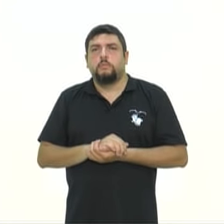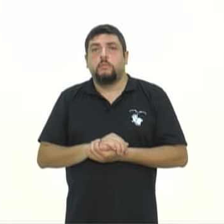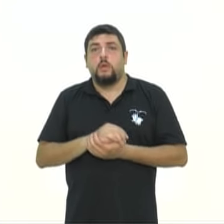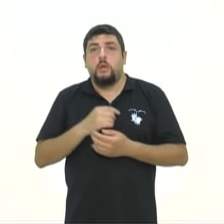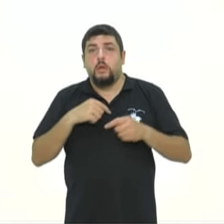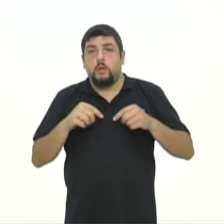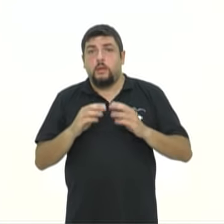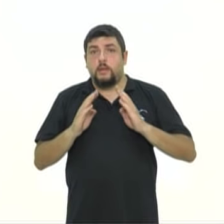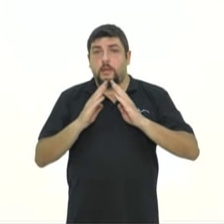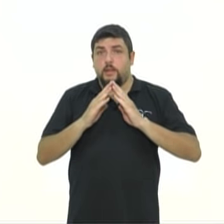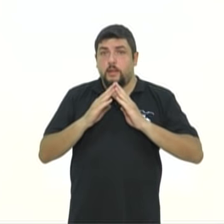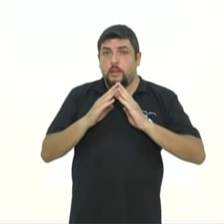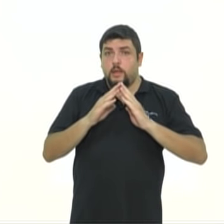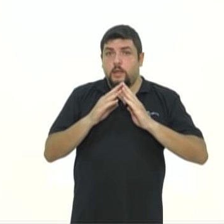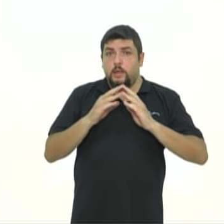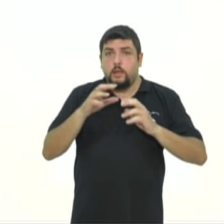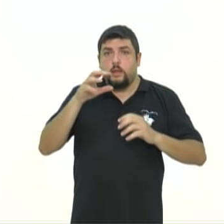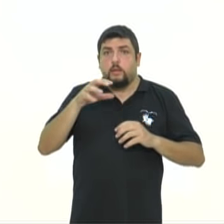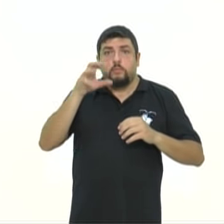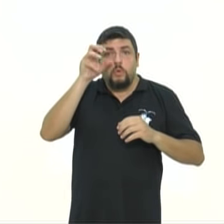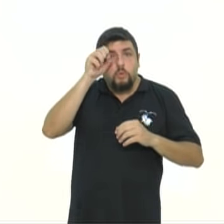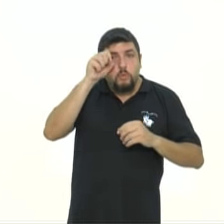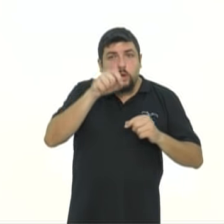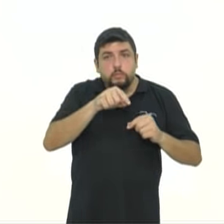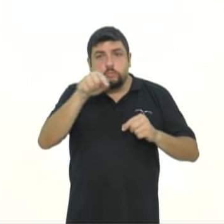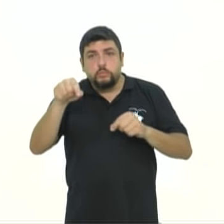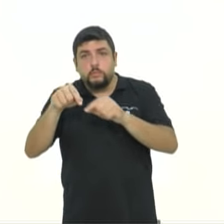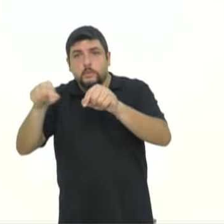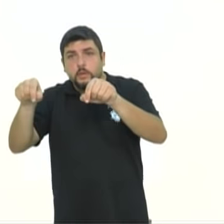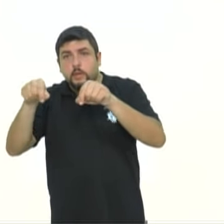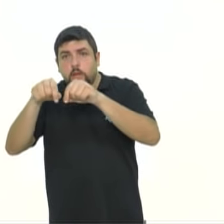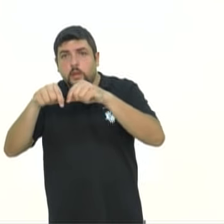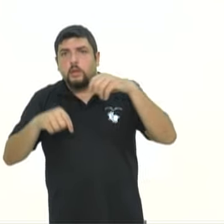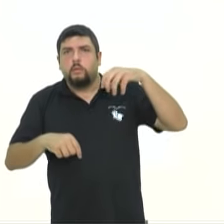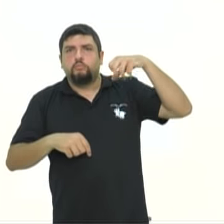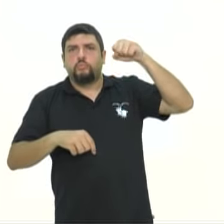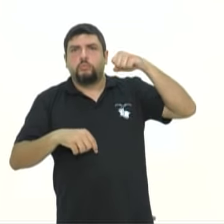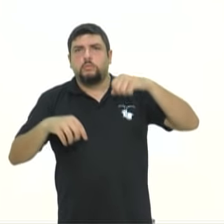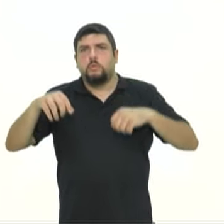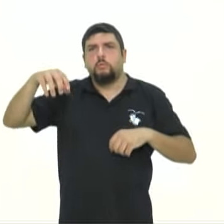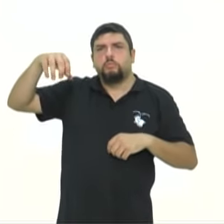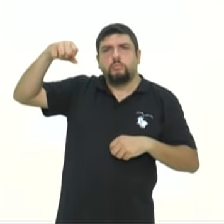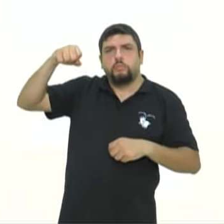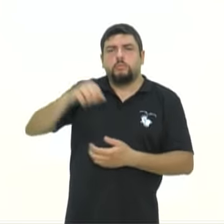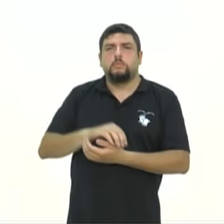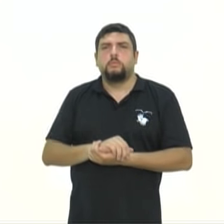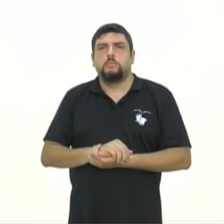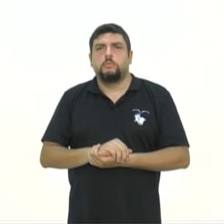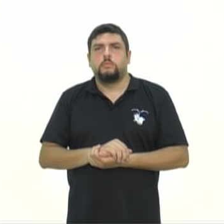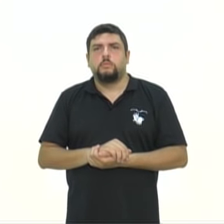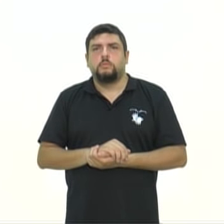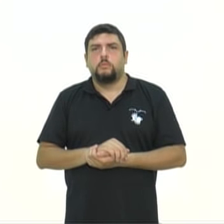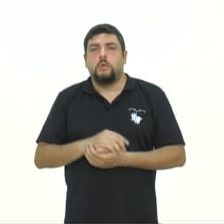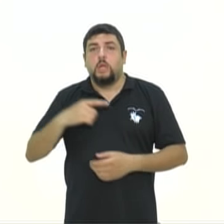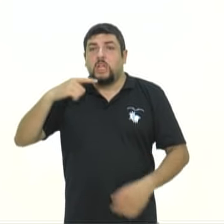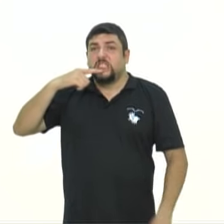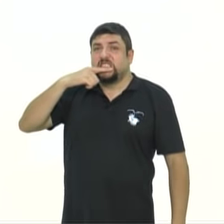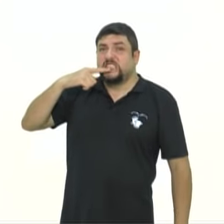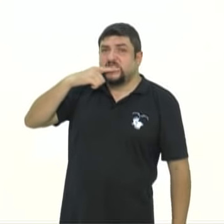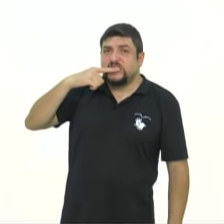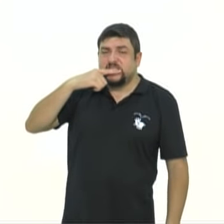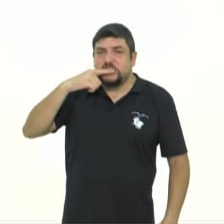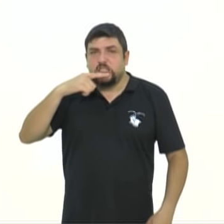da casa. Clique. A Mônica não desperdiça água na hora de escovar os dentes.